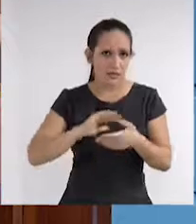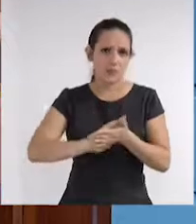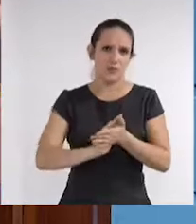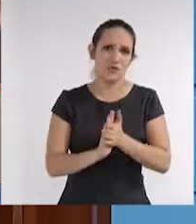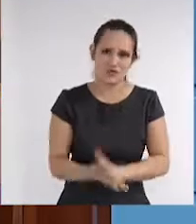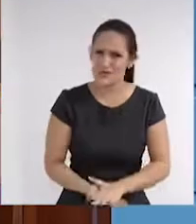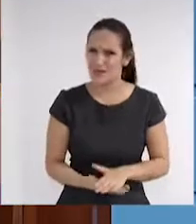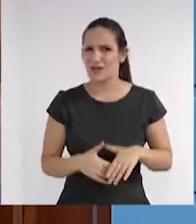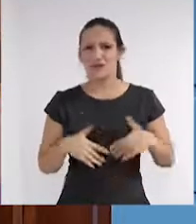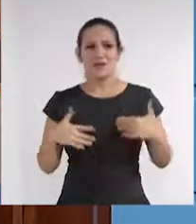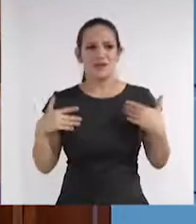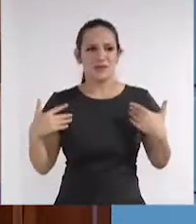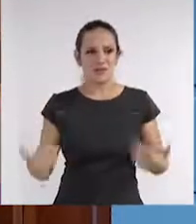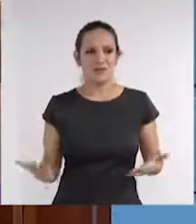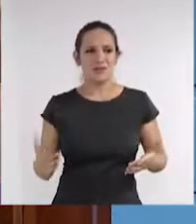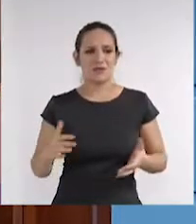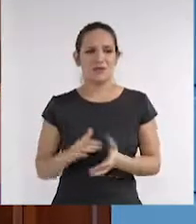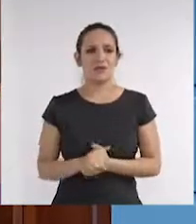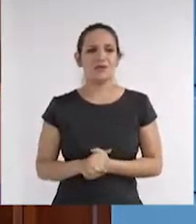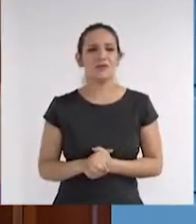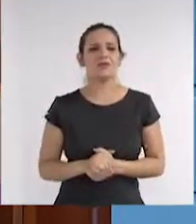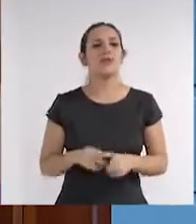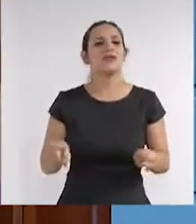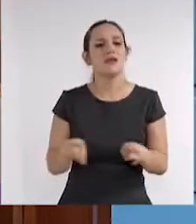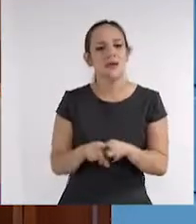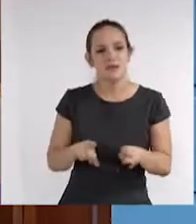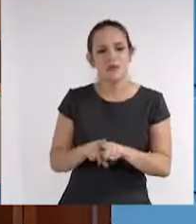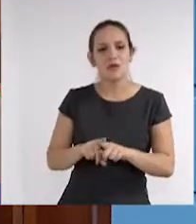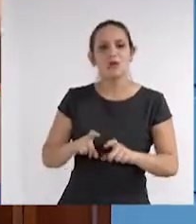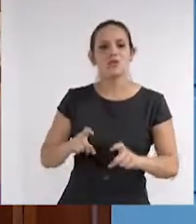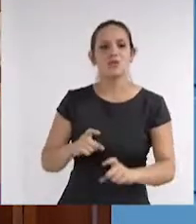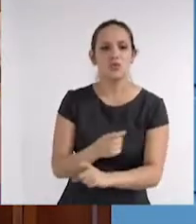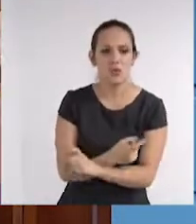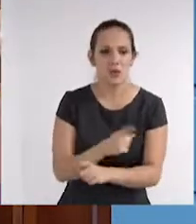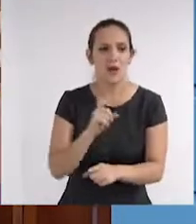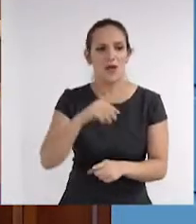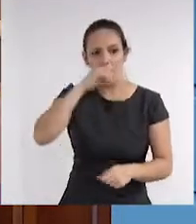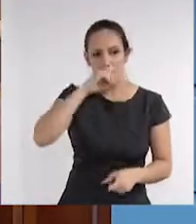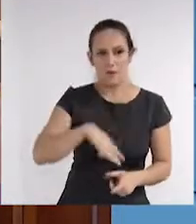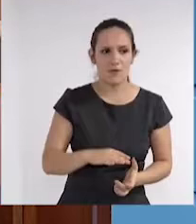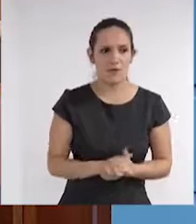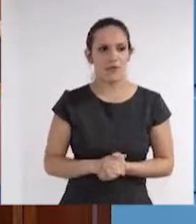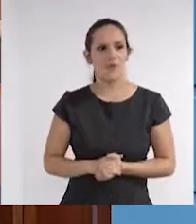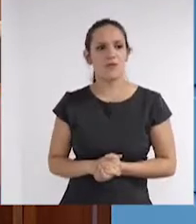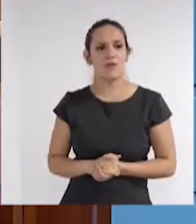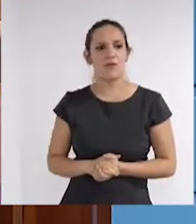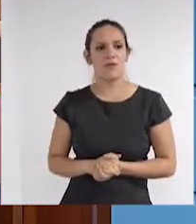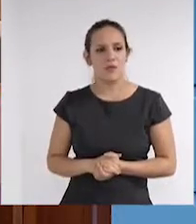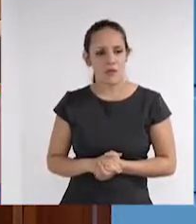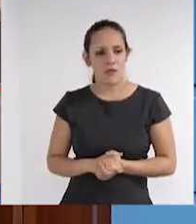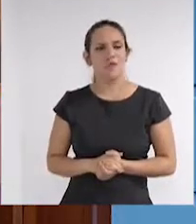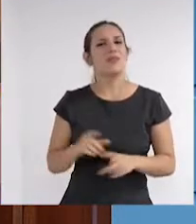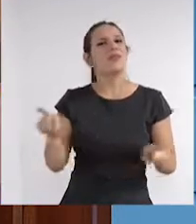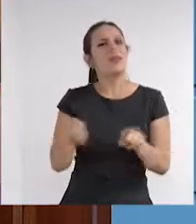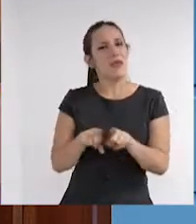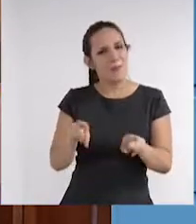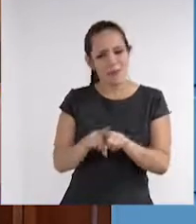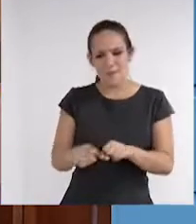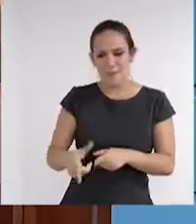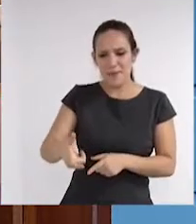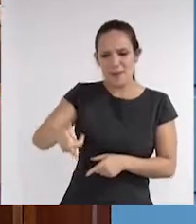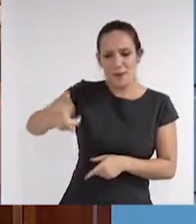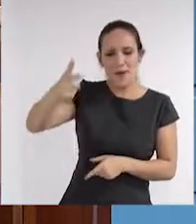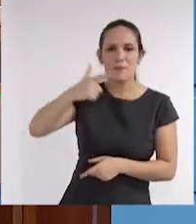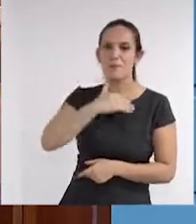Teixeira, a demarcação de terra dos quilombolas também é uma violência. O alto índice de feminicídio que nós